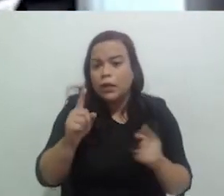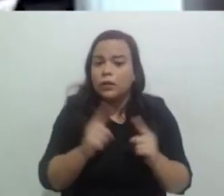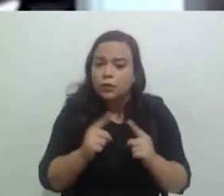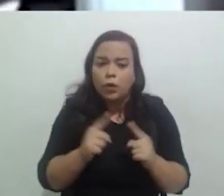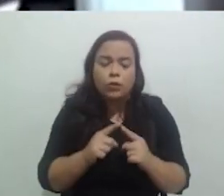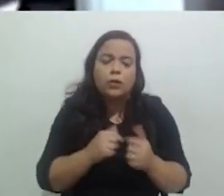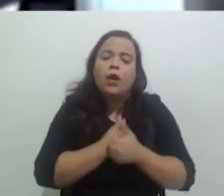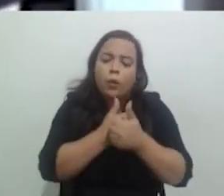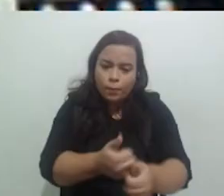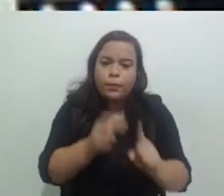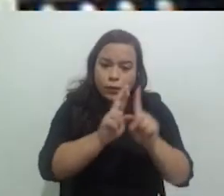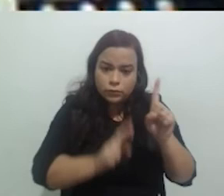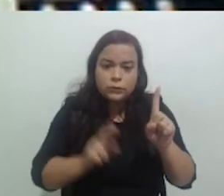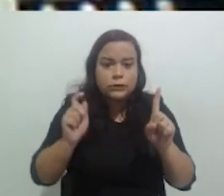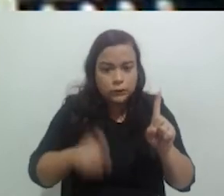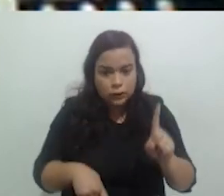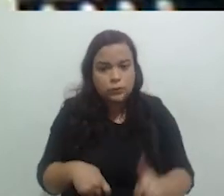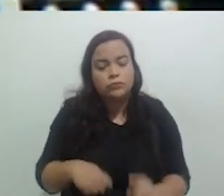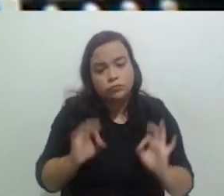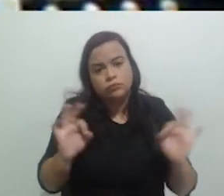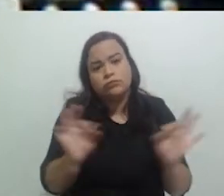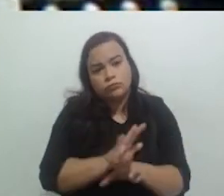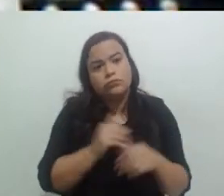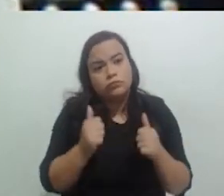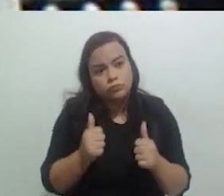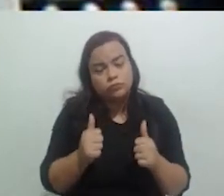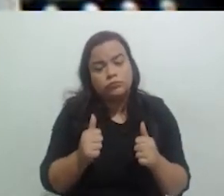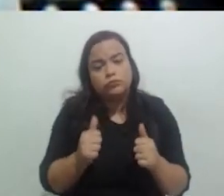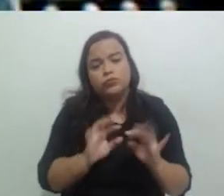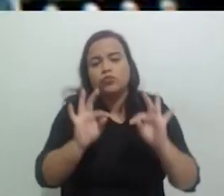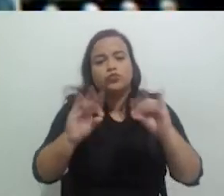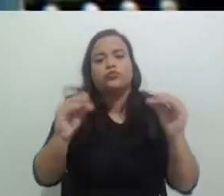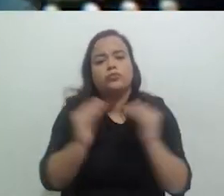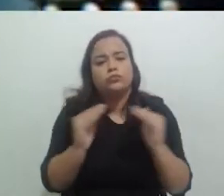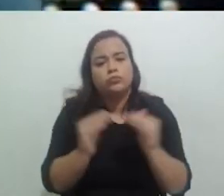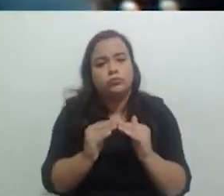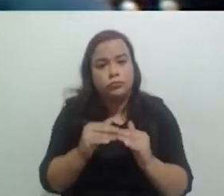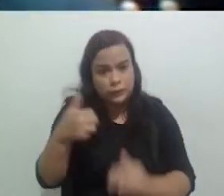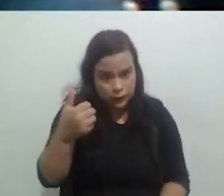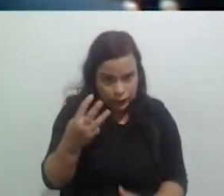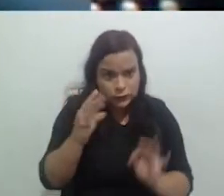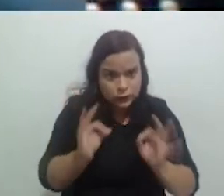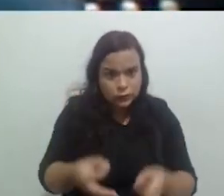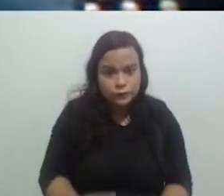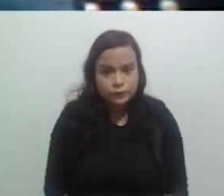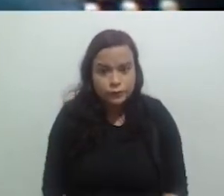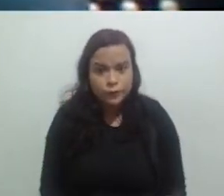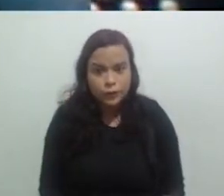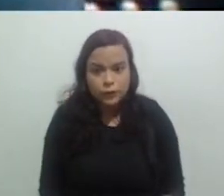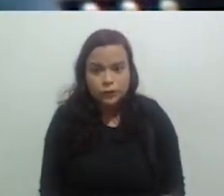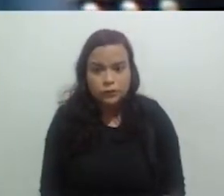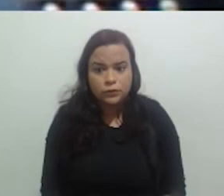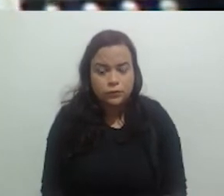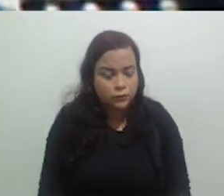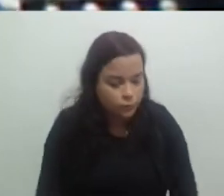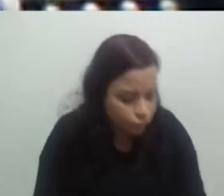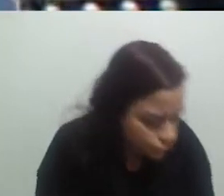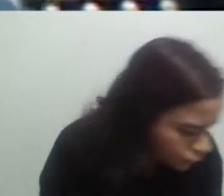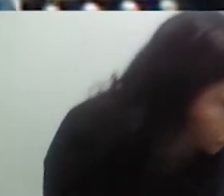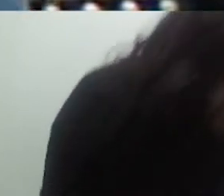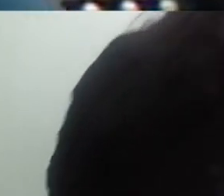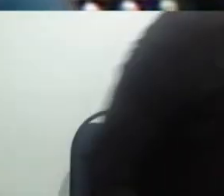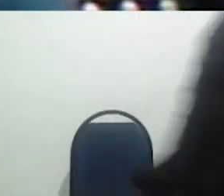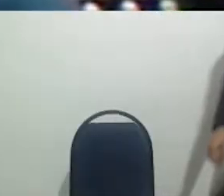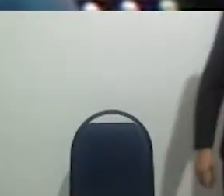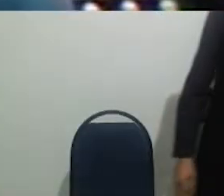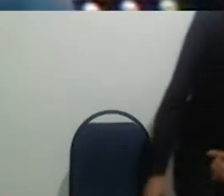Pronto, então é unanimidade. Só o 13, né? Só. Pronto, então, encerrado o